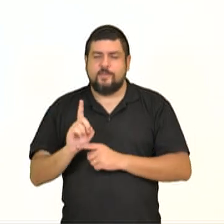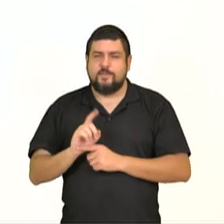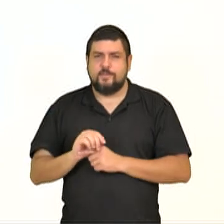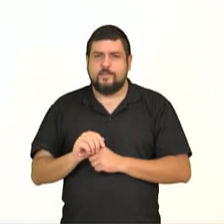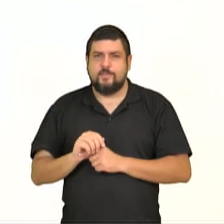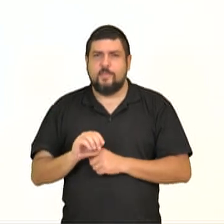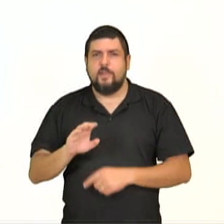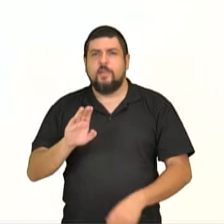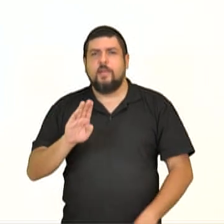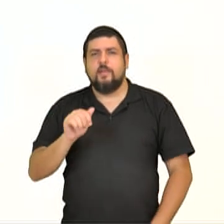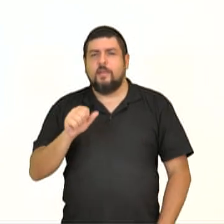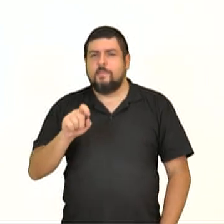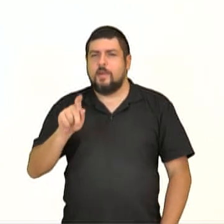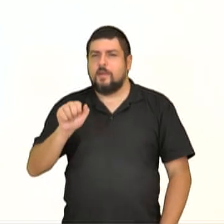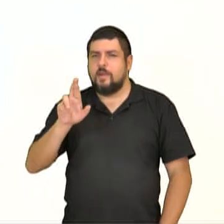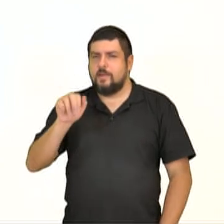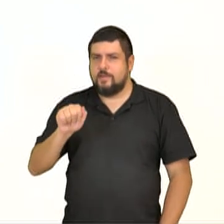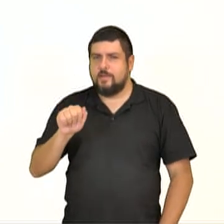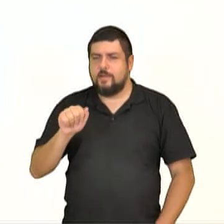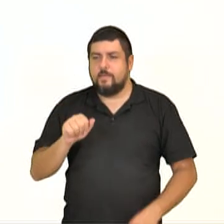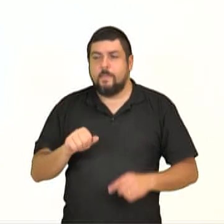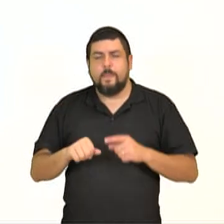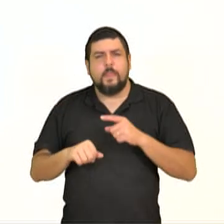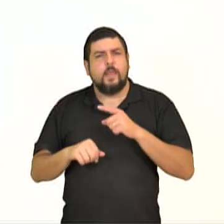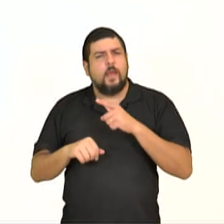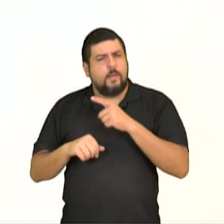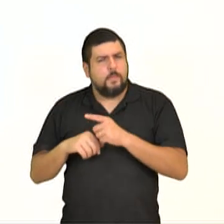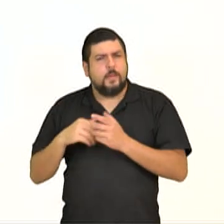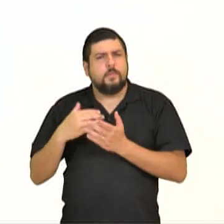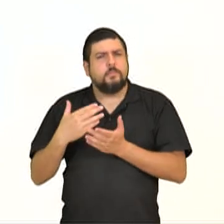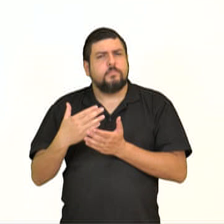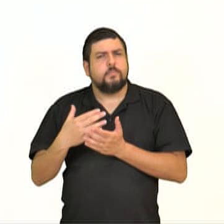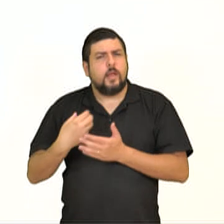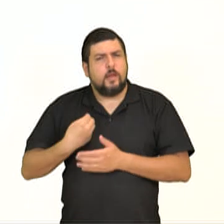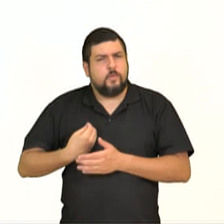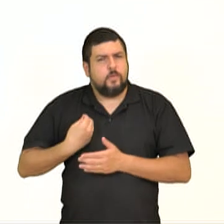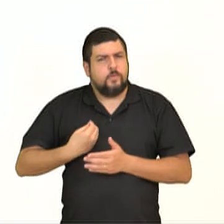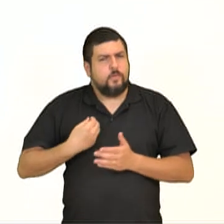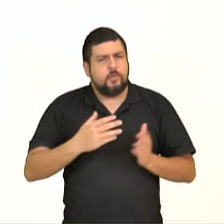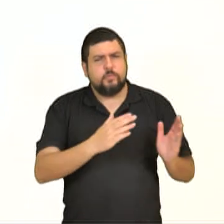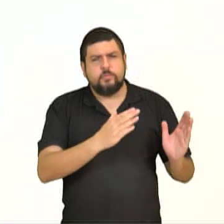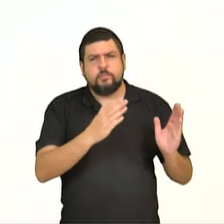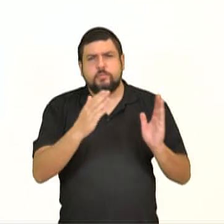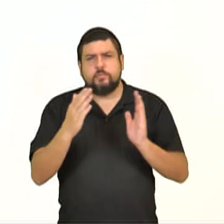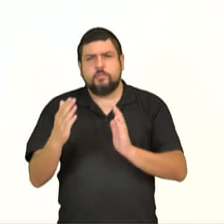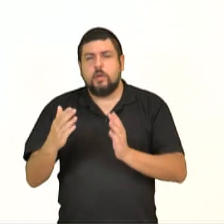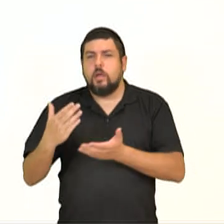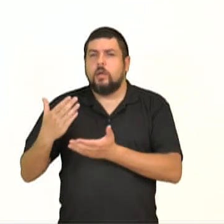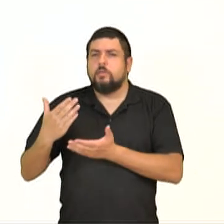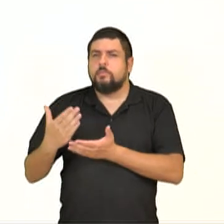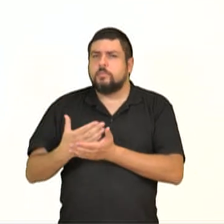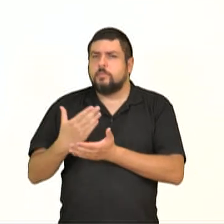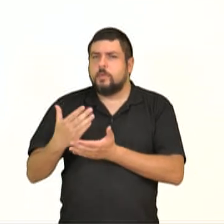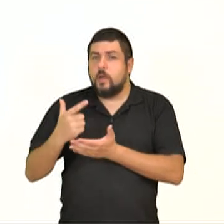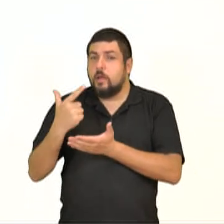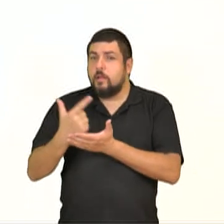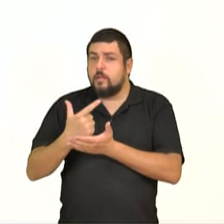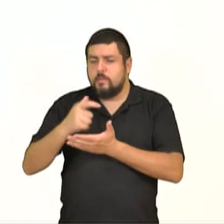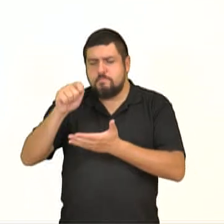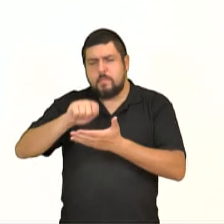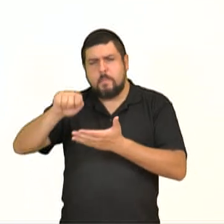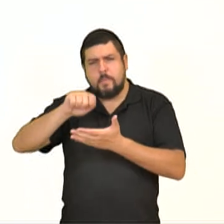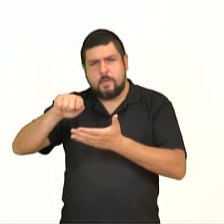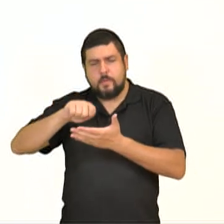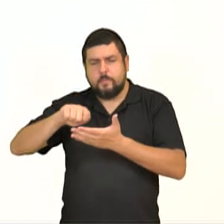Bhaskara escreveu, né, alguns livros, né, durante a sua trajetória, como matemático, tá? Em um desses livros,